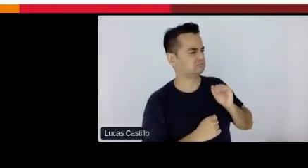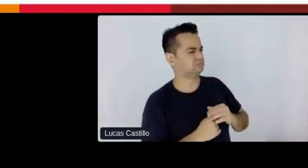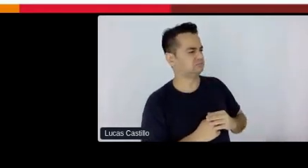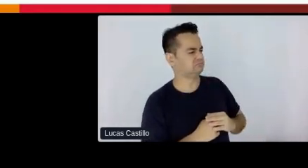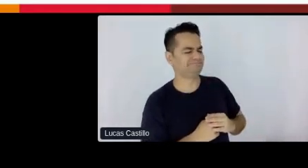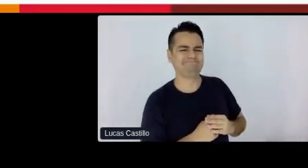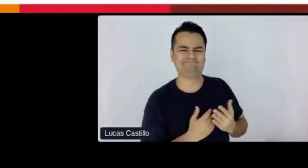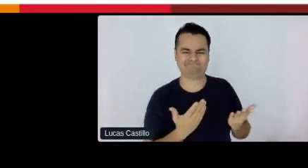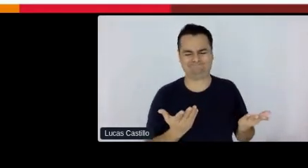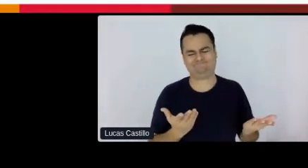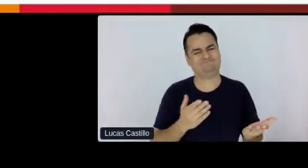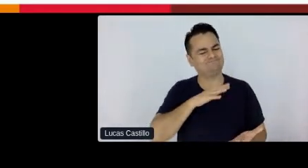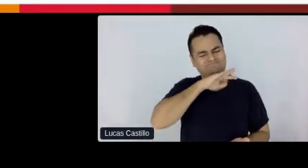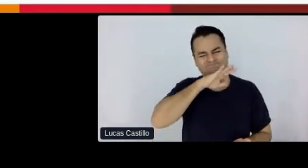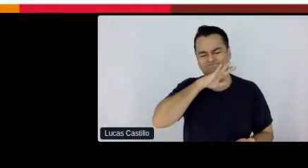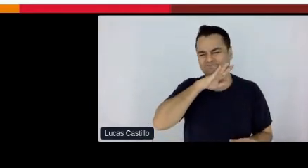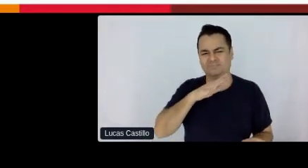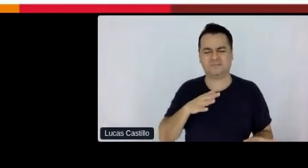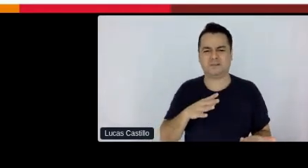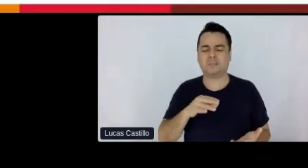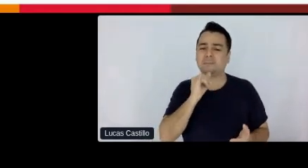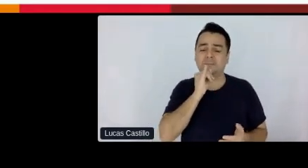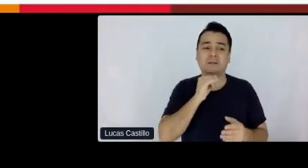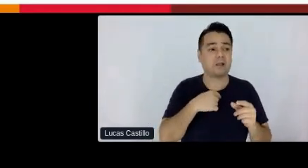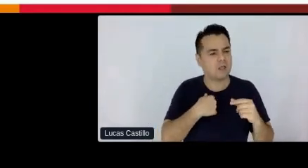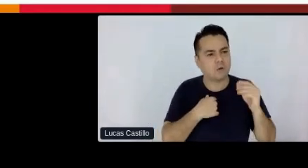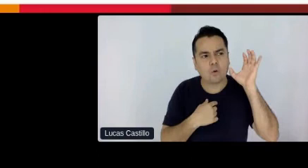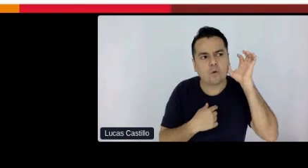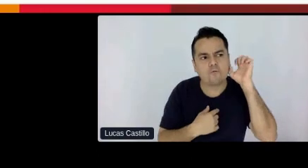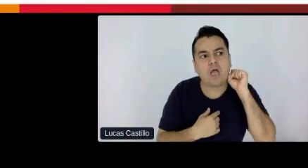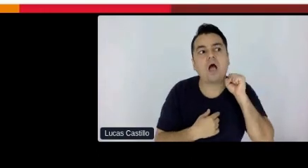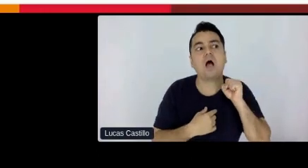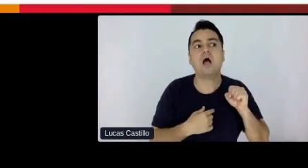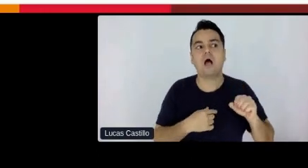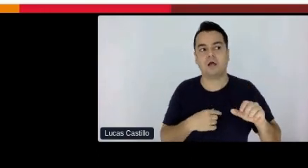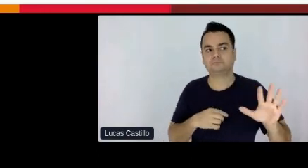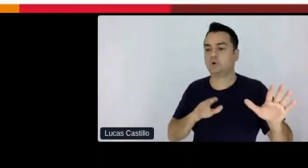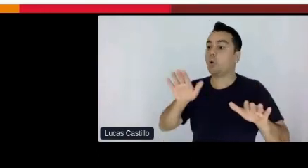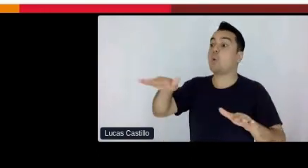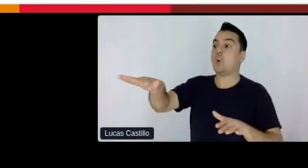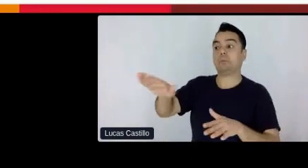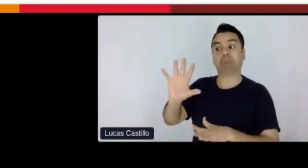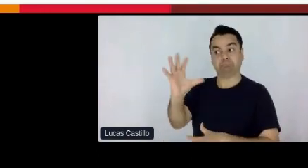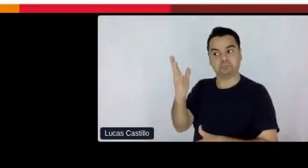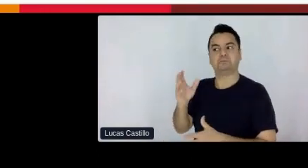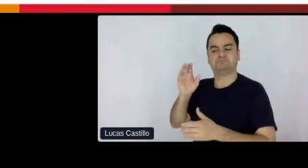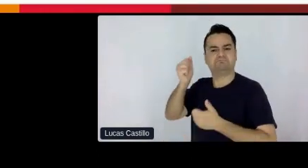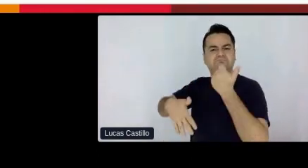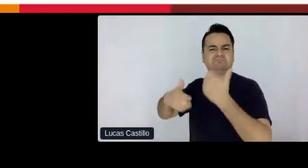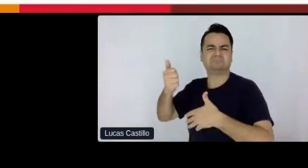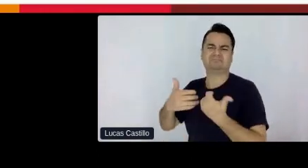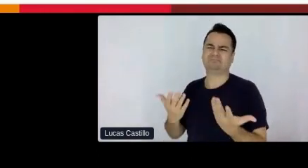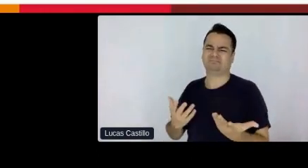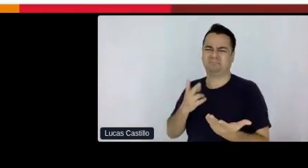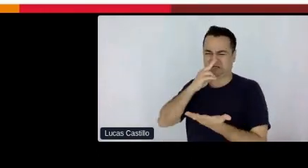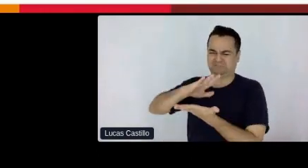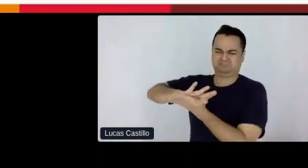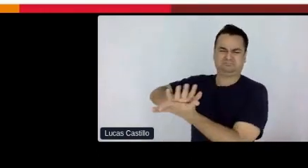trazer isso como uma verdade, assim, um pedacinho e ficar gerando história dentro da empresa. Abuso de